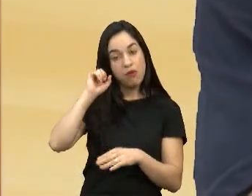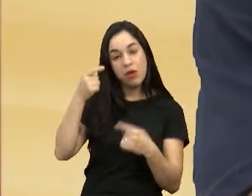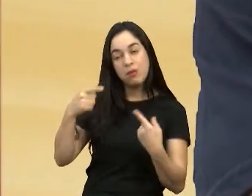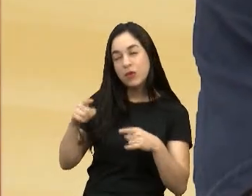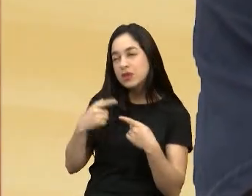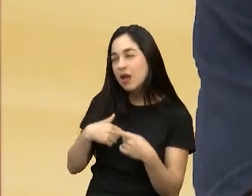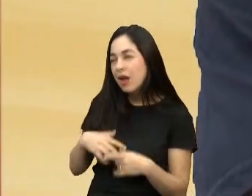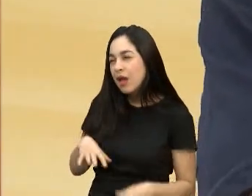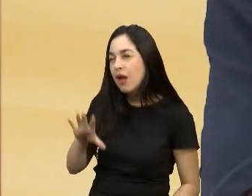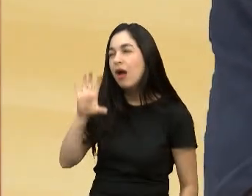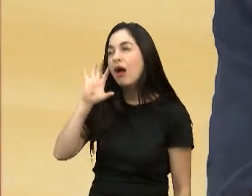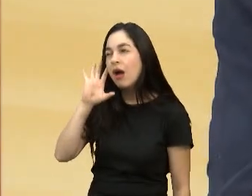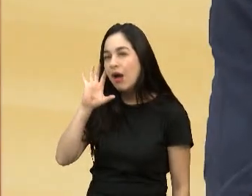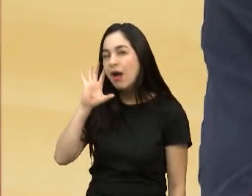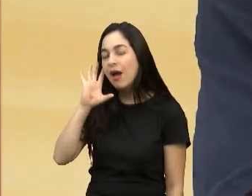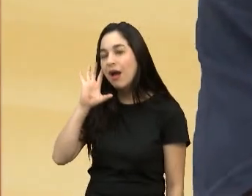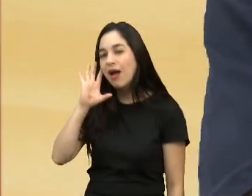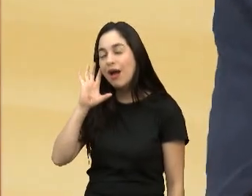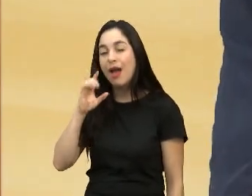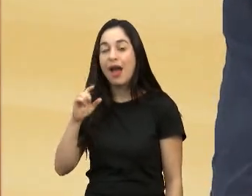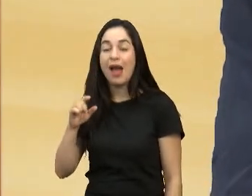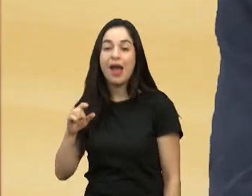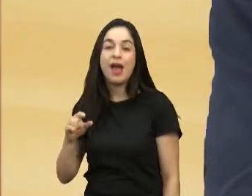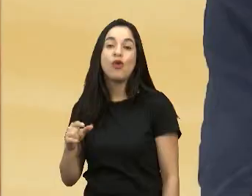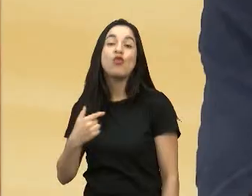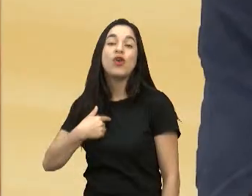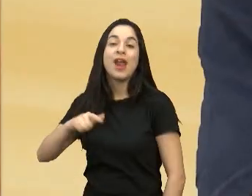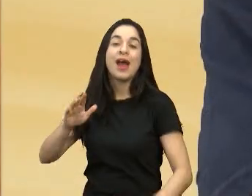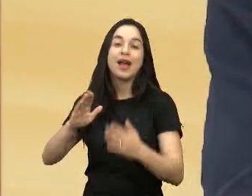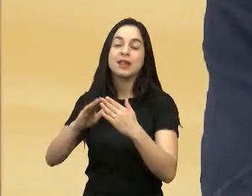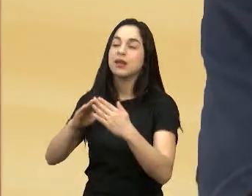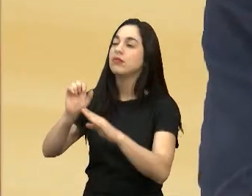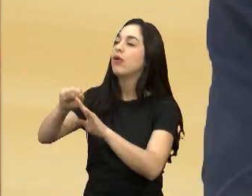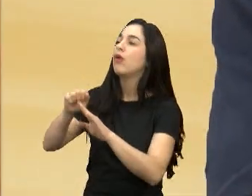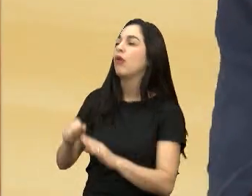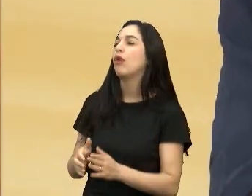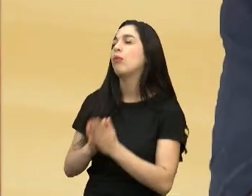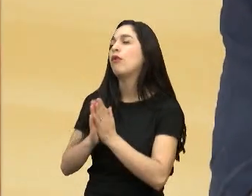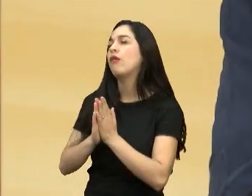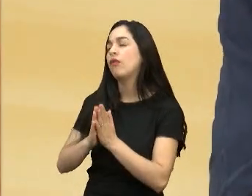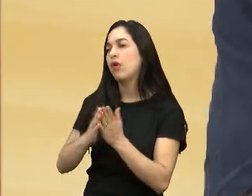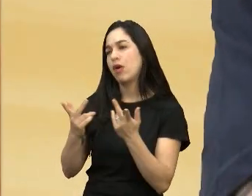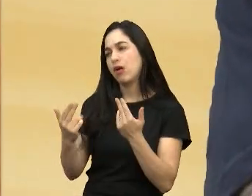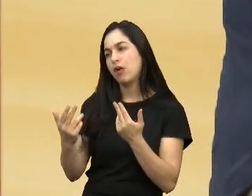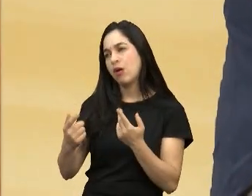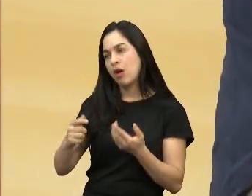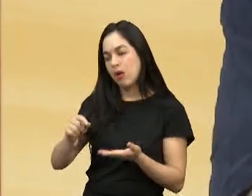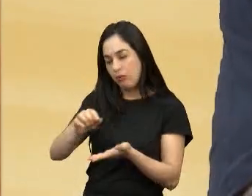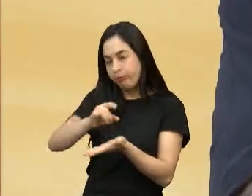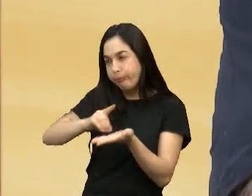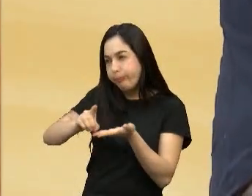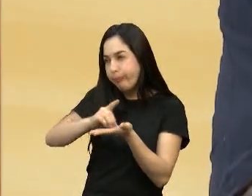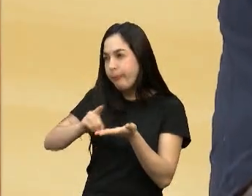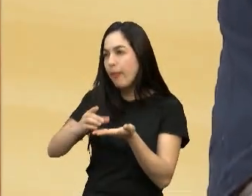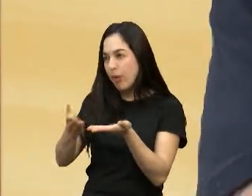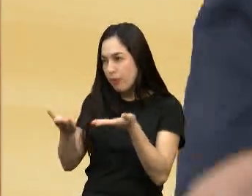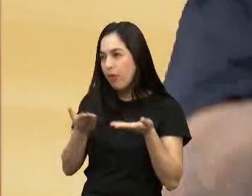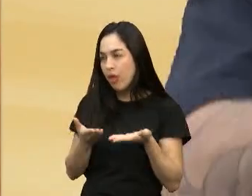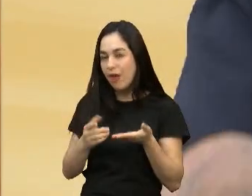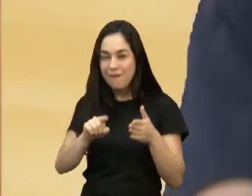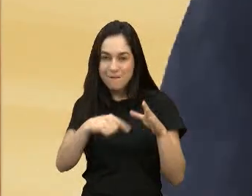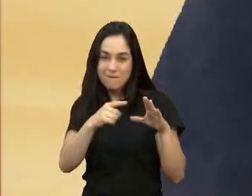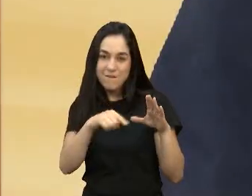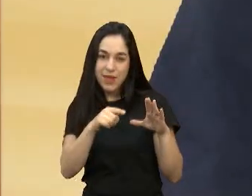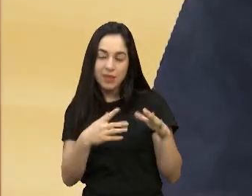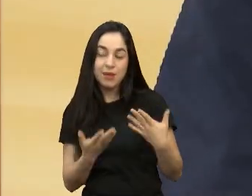umas fitas na minha casa, bati na porta caseira, grava para mim umas fitas para mim poder ouvir na minha casa. Daí foi aí. Mas